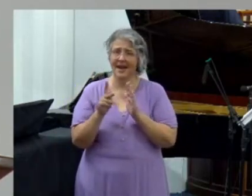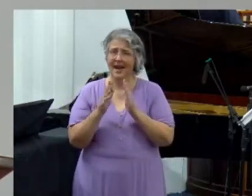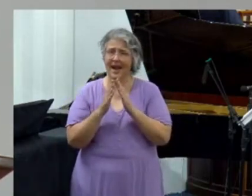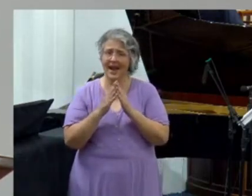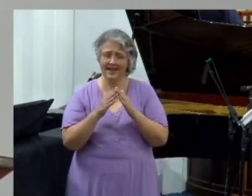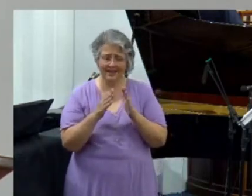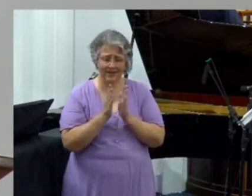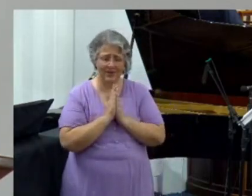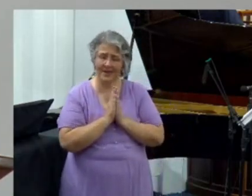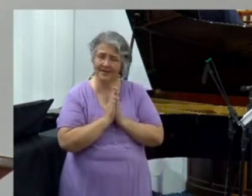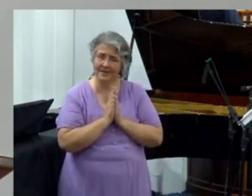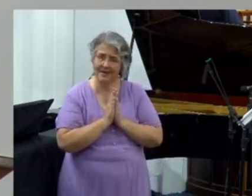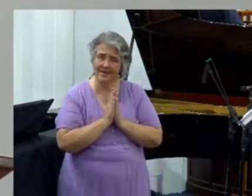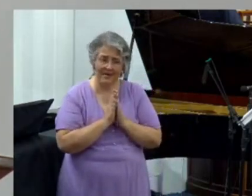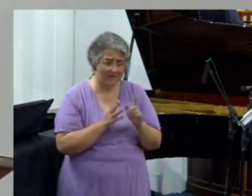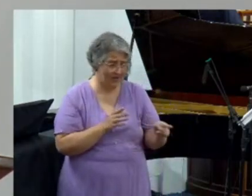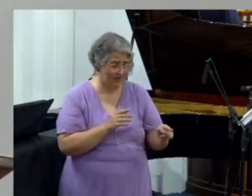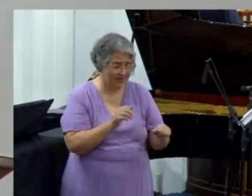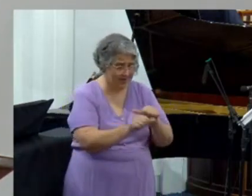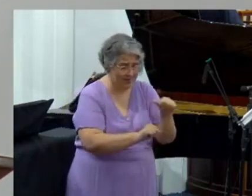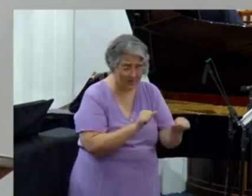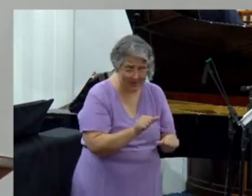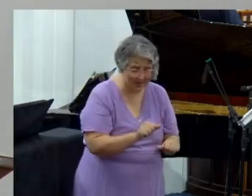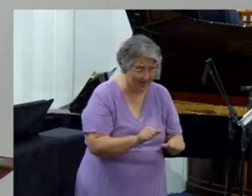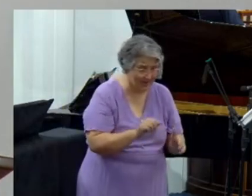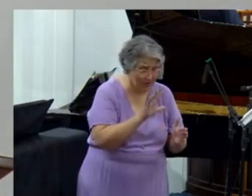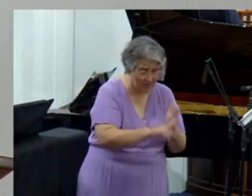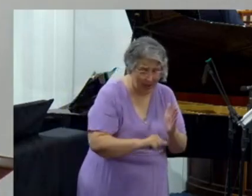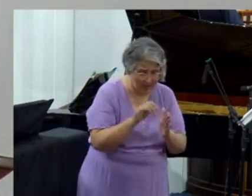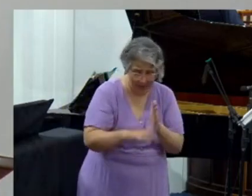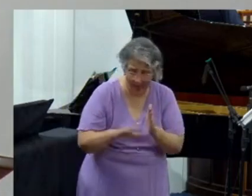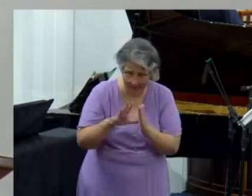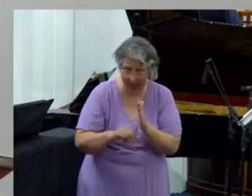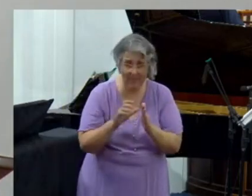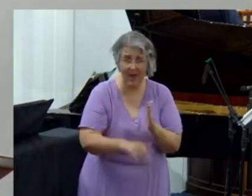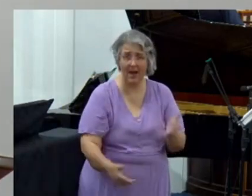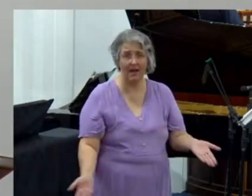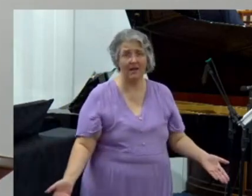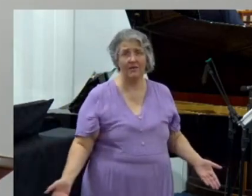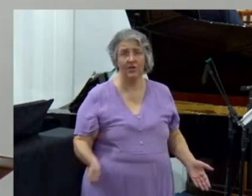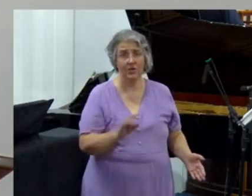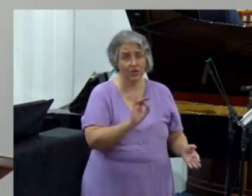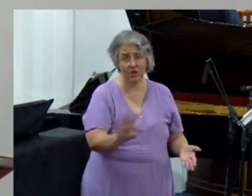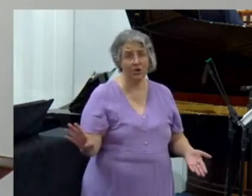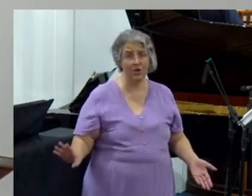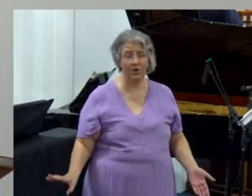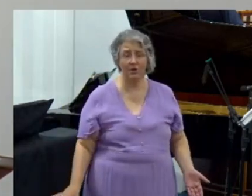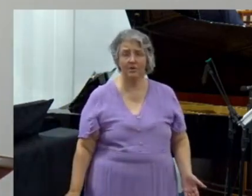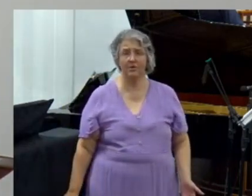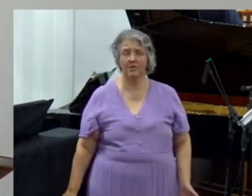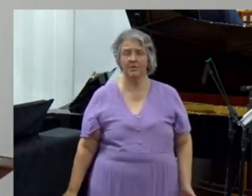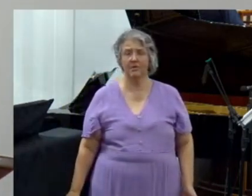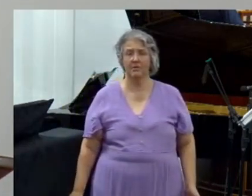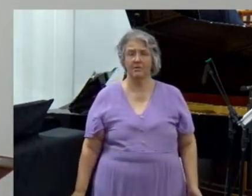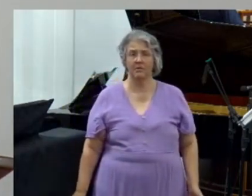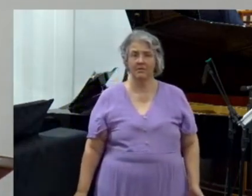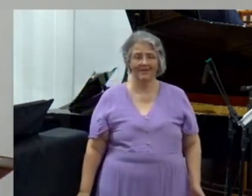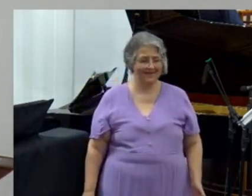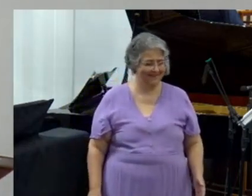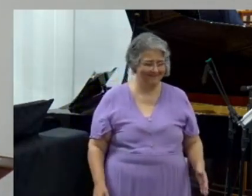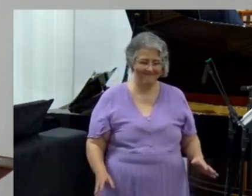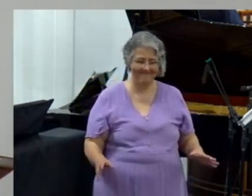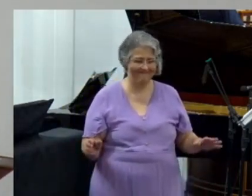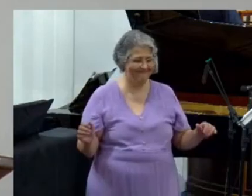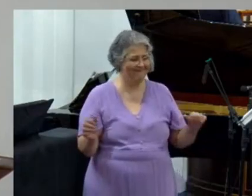um covil de salteadores. O templo tinha sido desvirtuado naquele